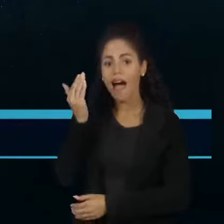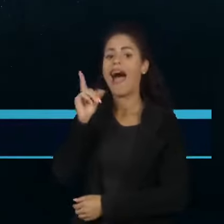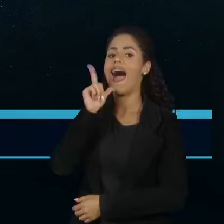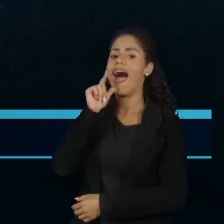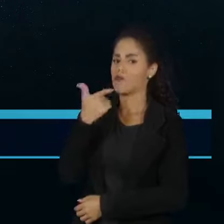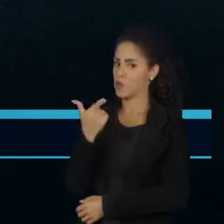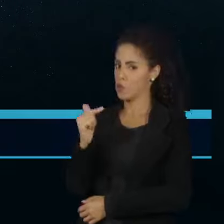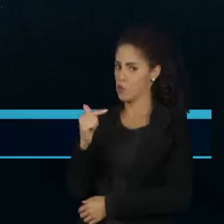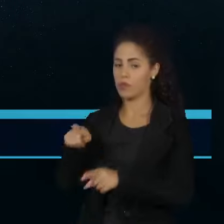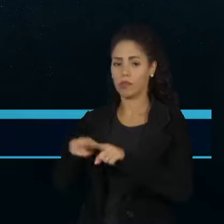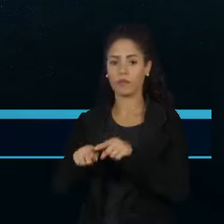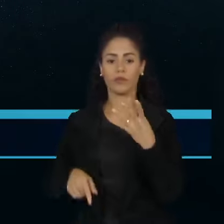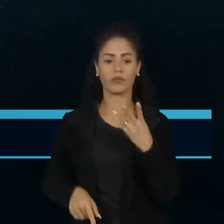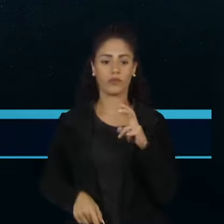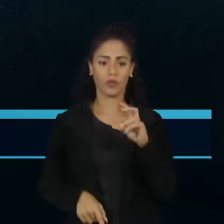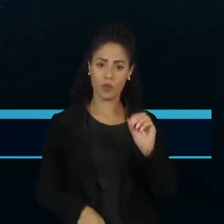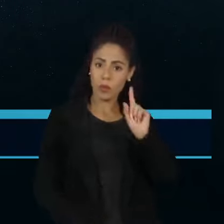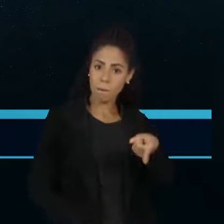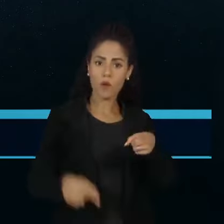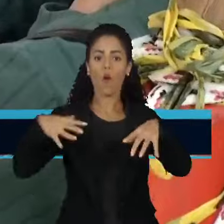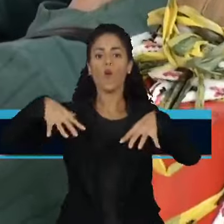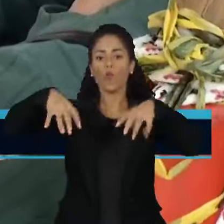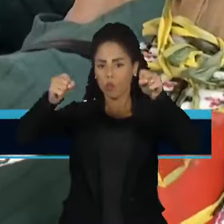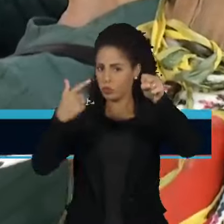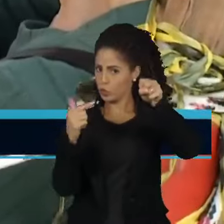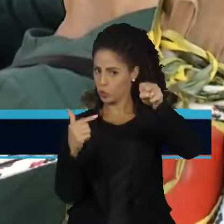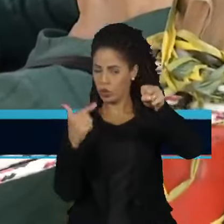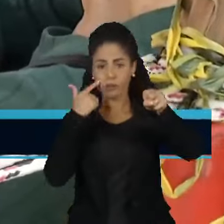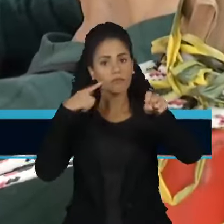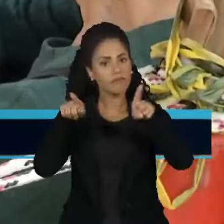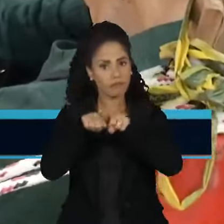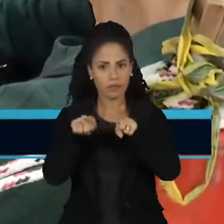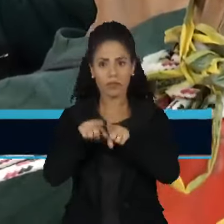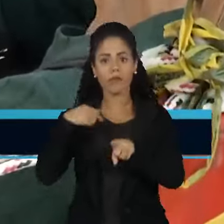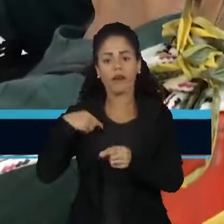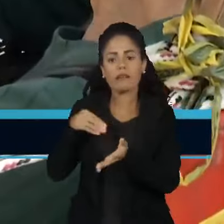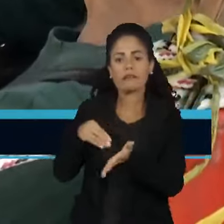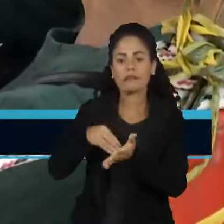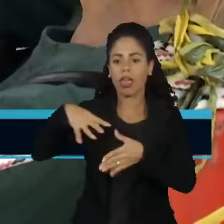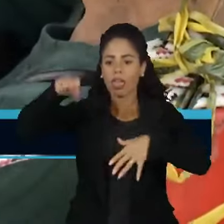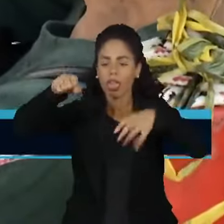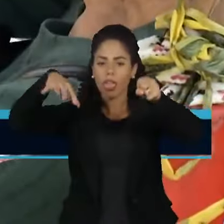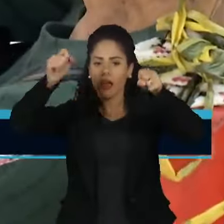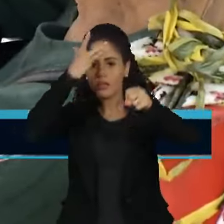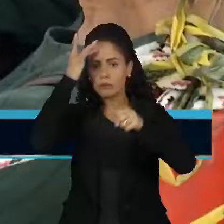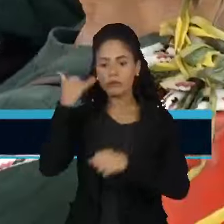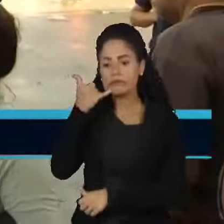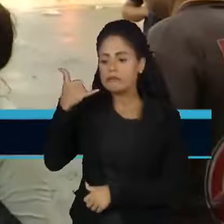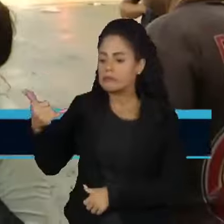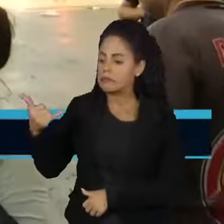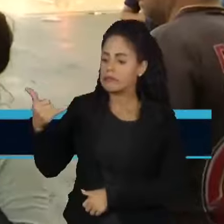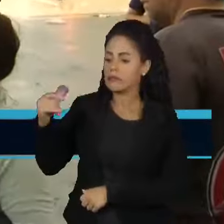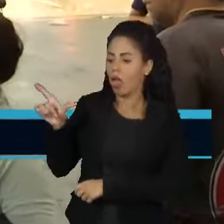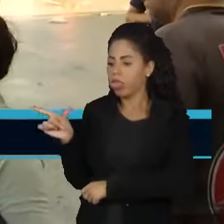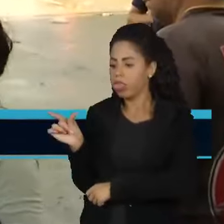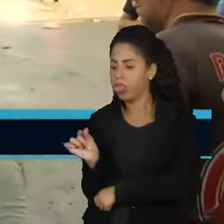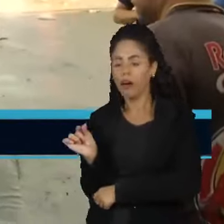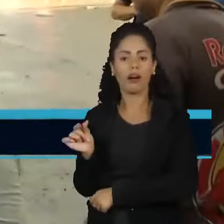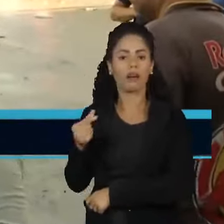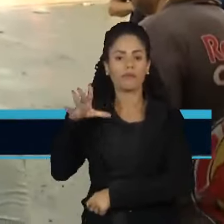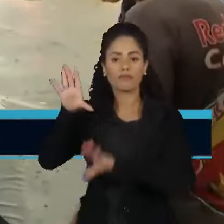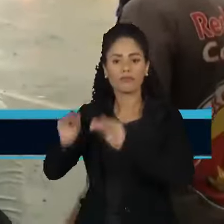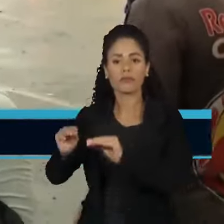casa, 450 mil sem luz. A falta de energia deixou os familiares sem celular. Volney